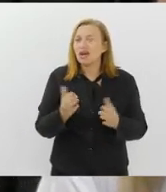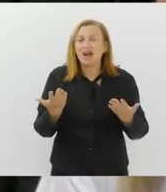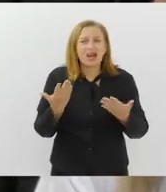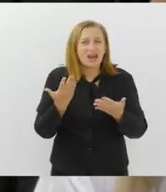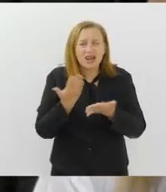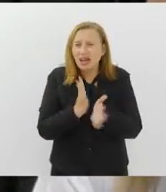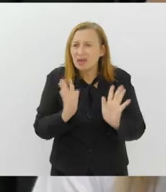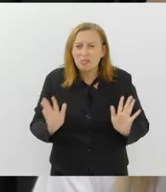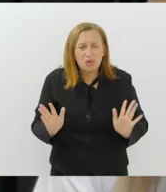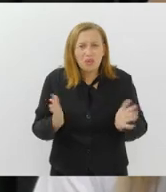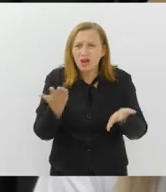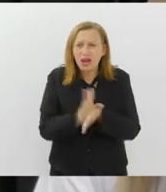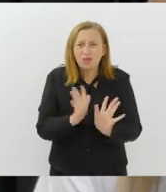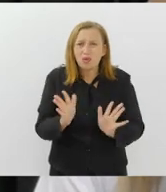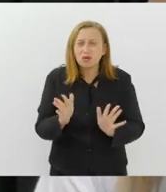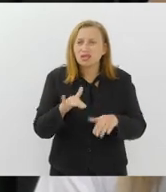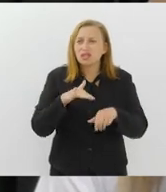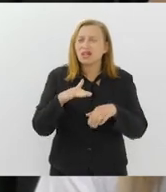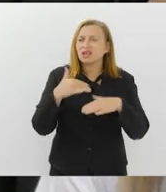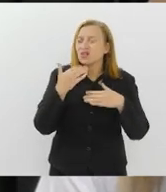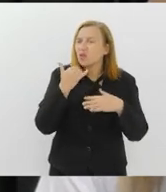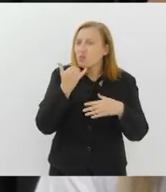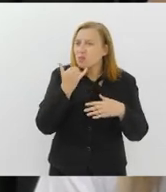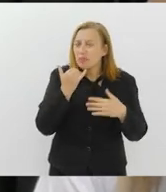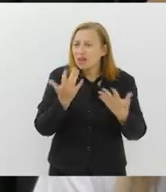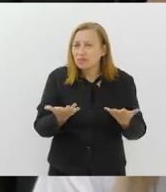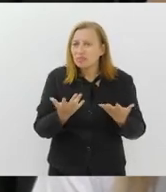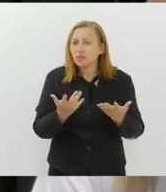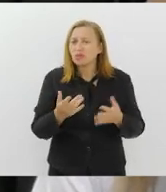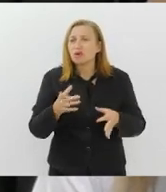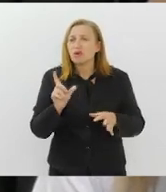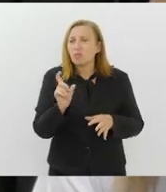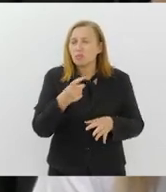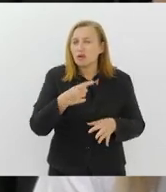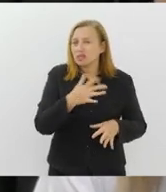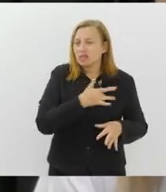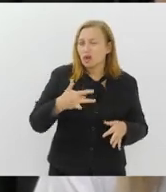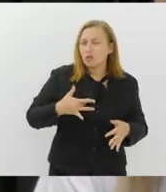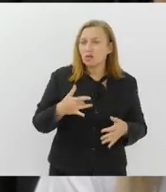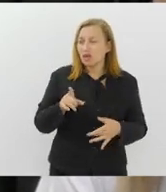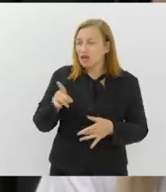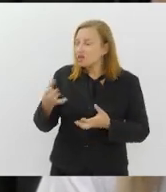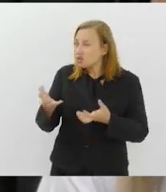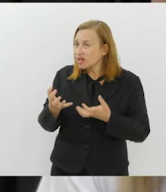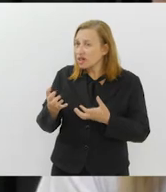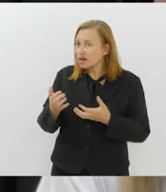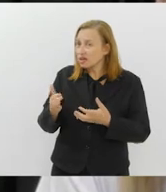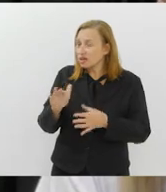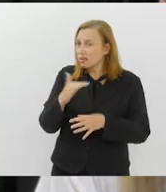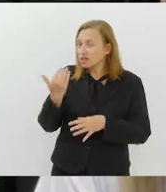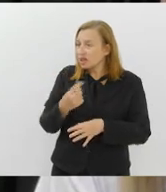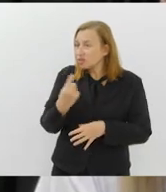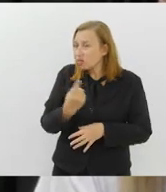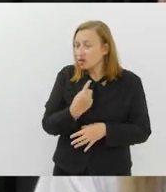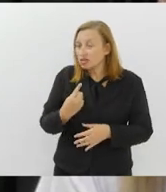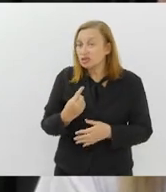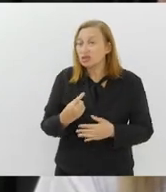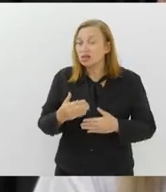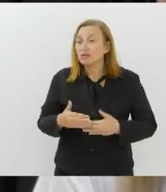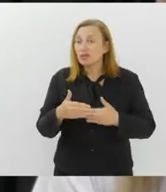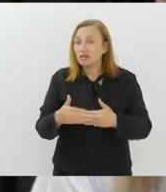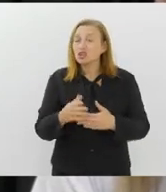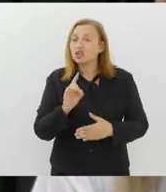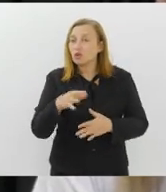de conversa com os planos de saúde, porque não dá para ter conversa com quem quer ver a gente passado para trás. Daqui para frente